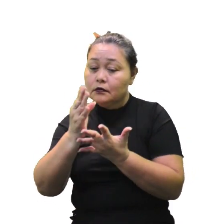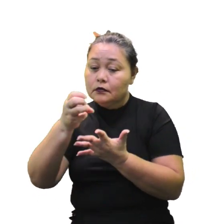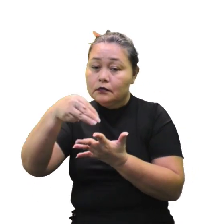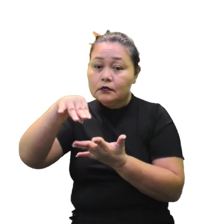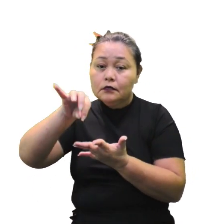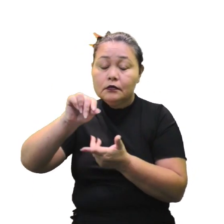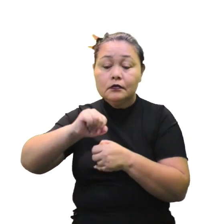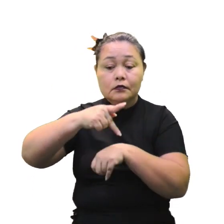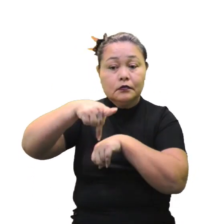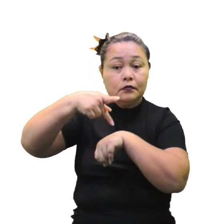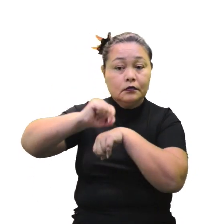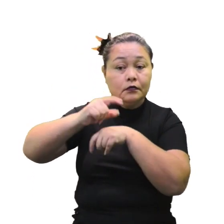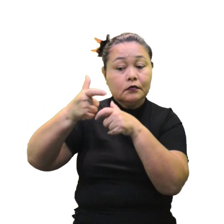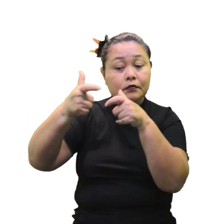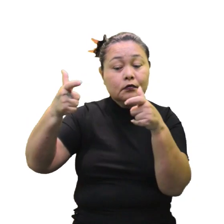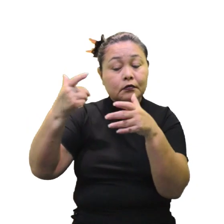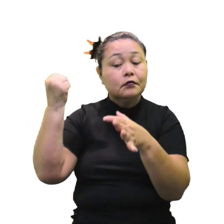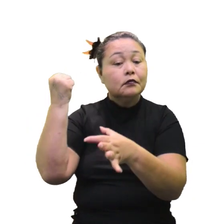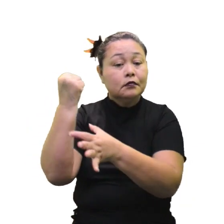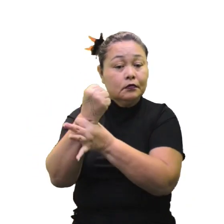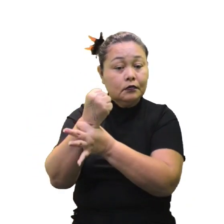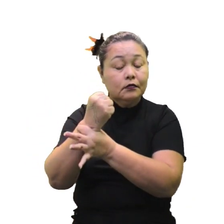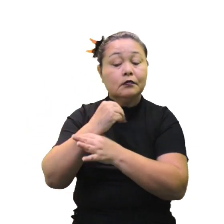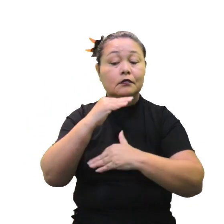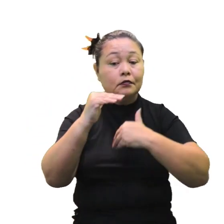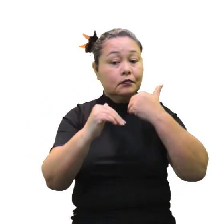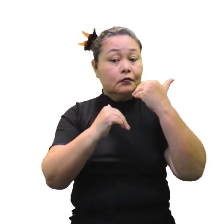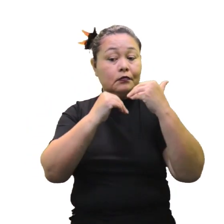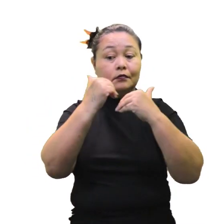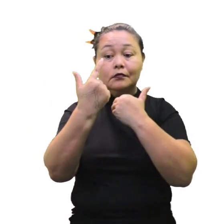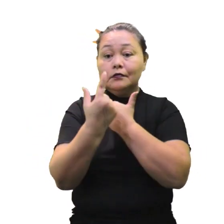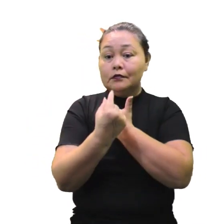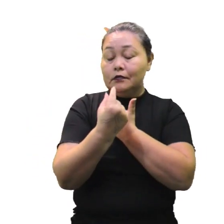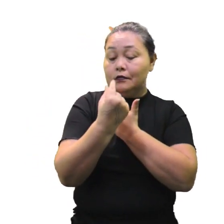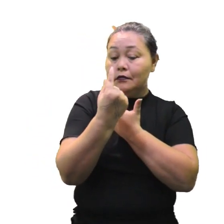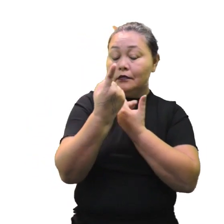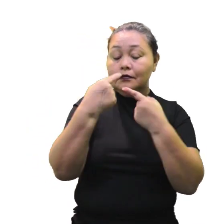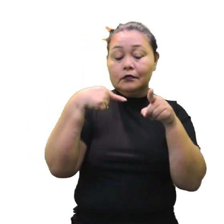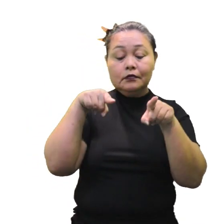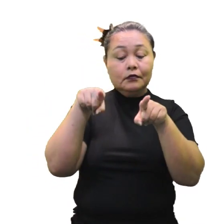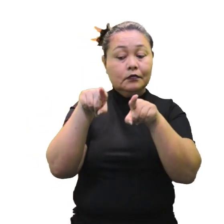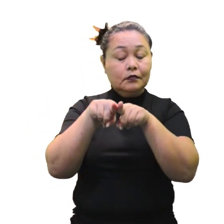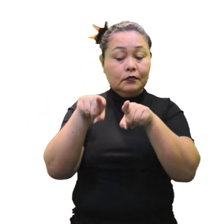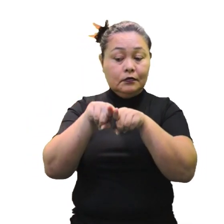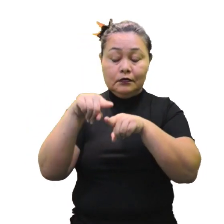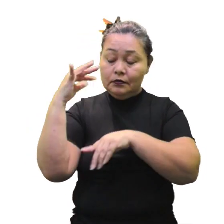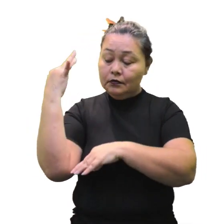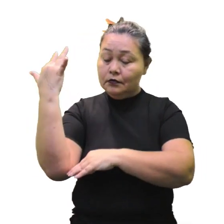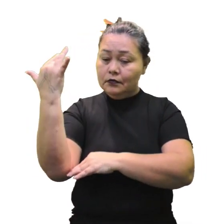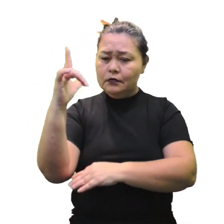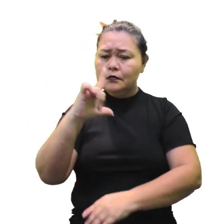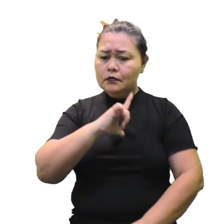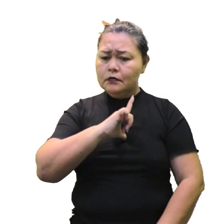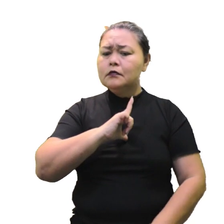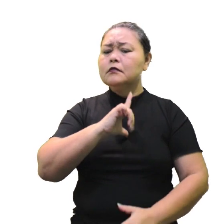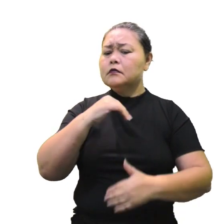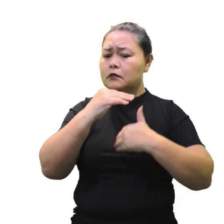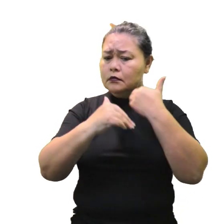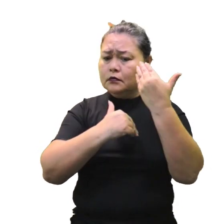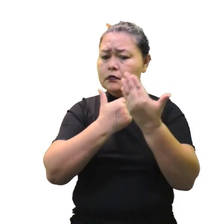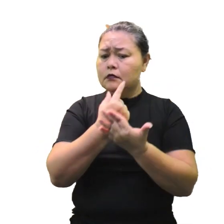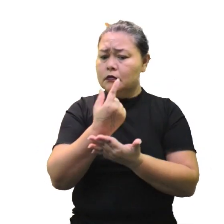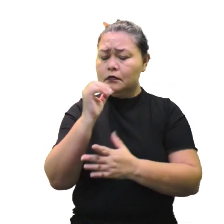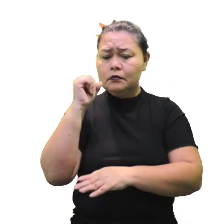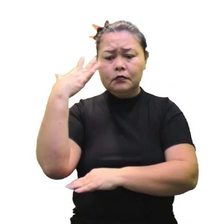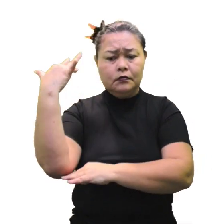dos países, aumentando sua segurança e seu desenvolvimento econômico e ambiental. Se tem desenvolvimento